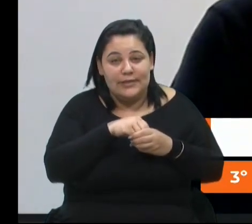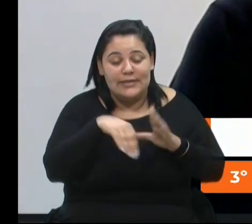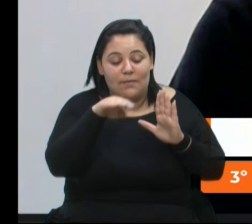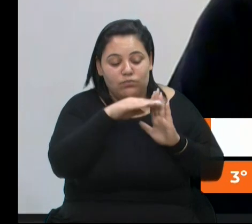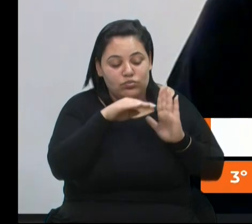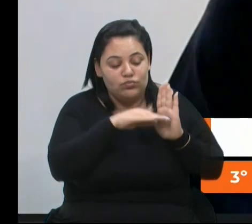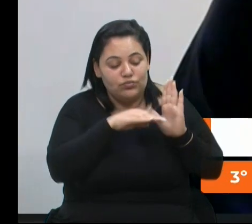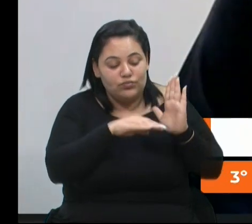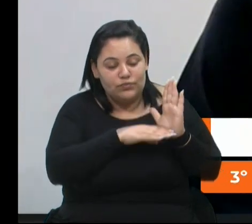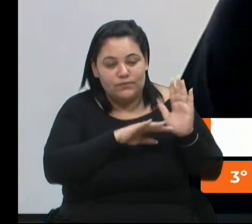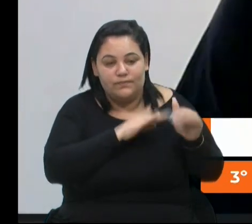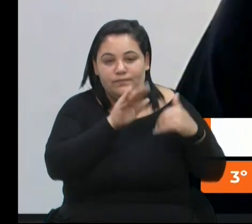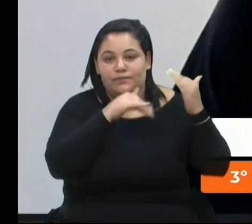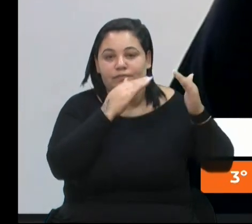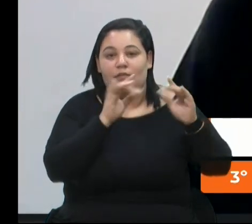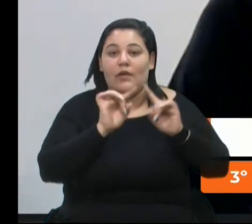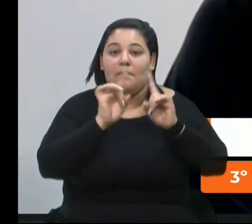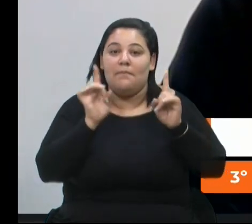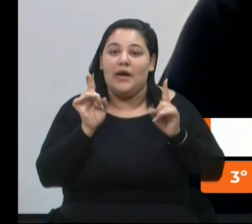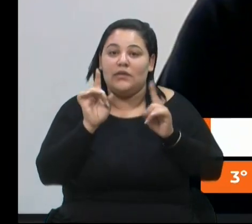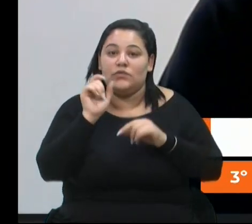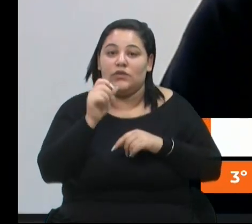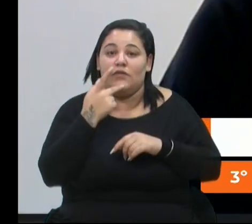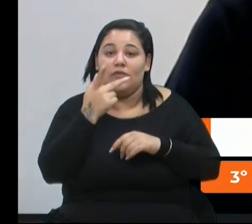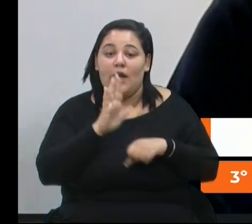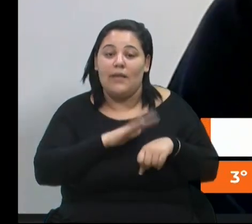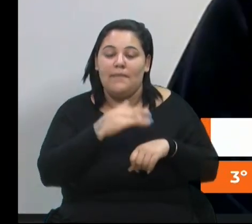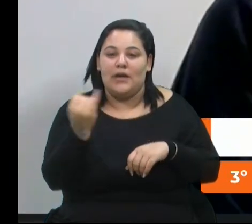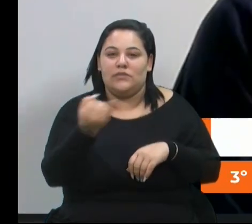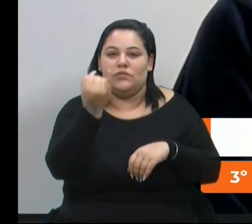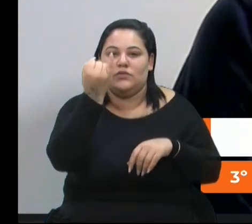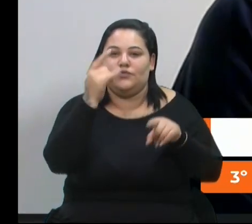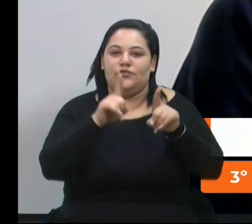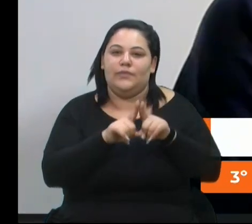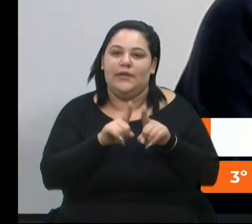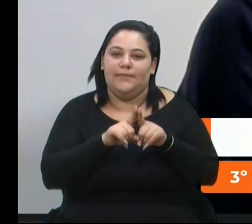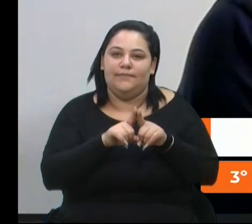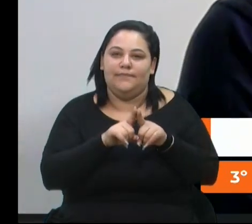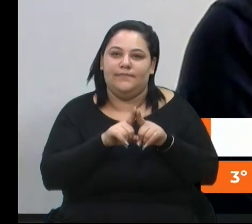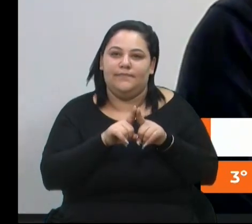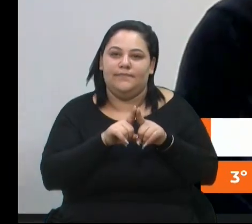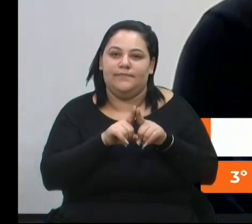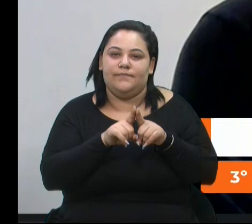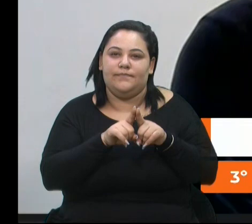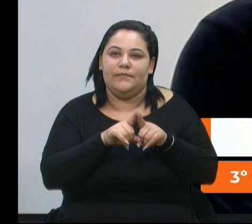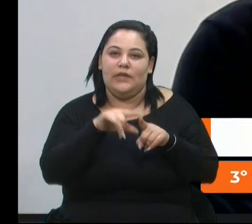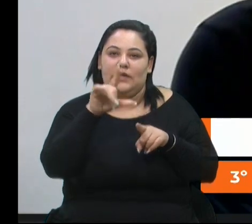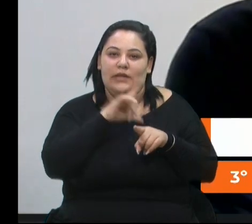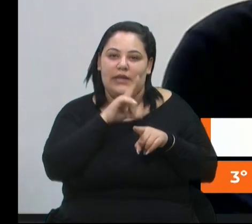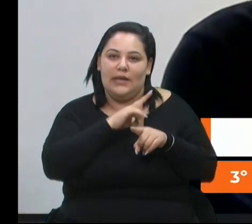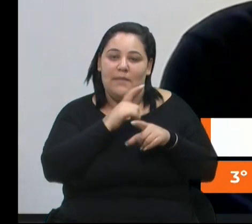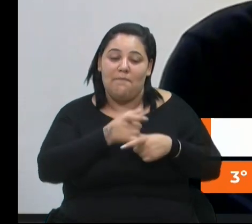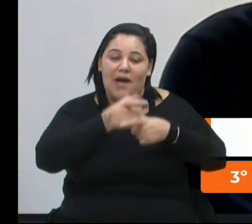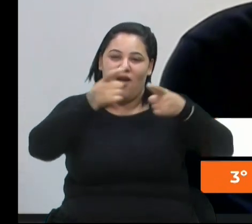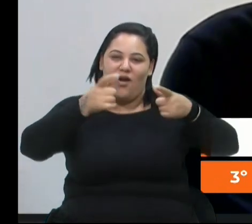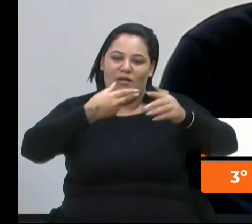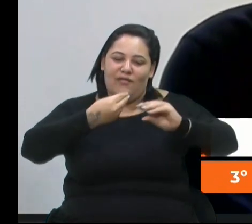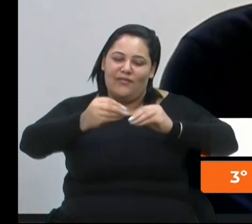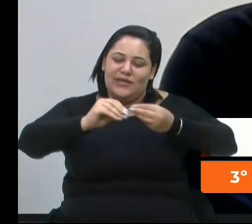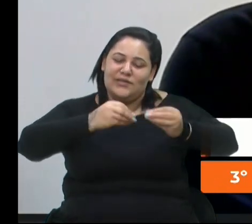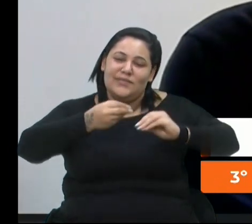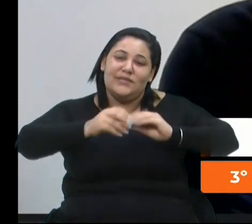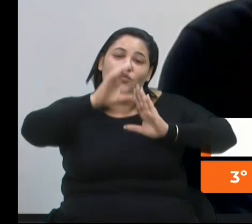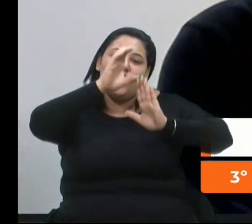de desenvolvimento. Mas o que eu digo que seria mais importante é ter maior flexibilização no currículo